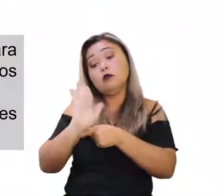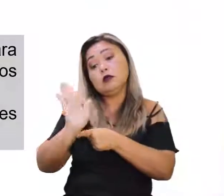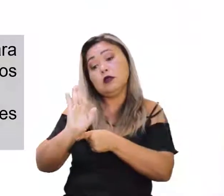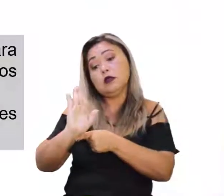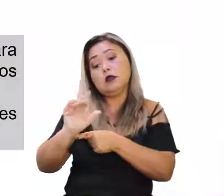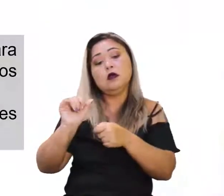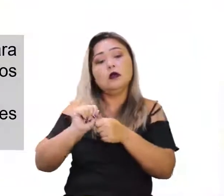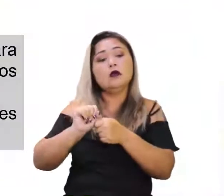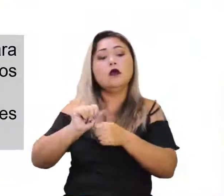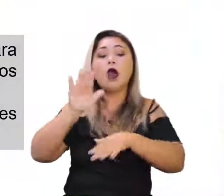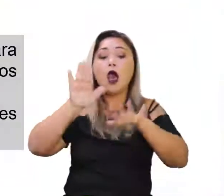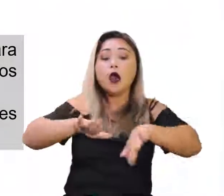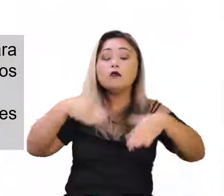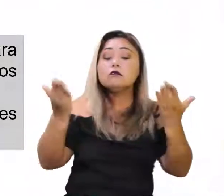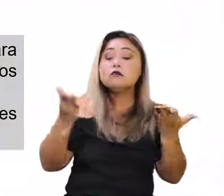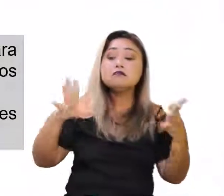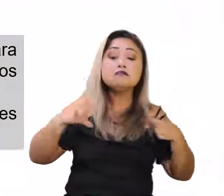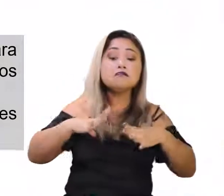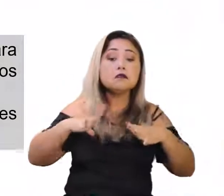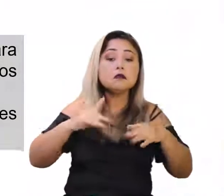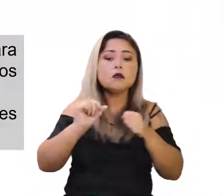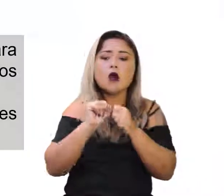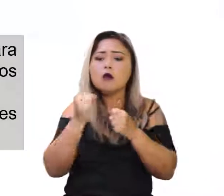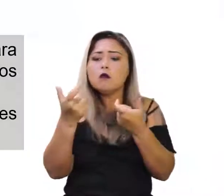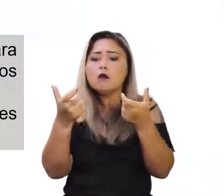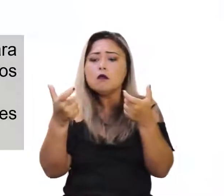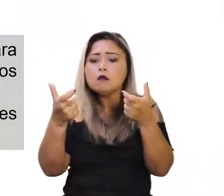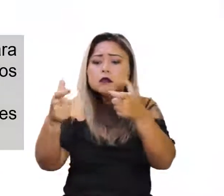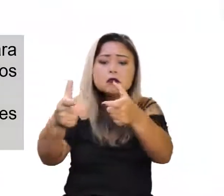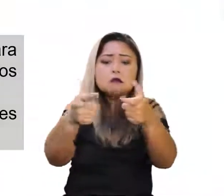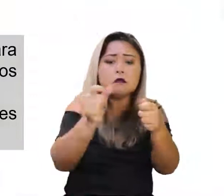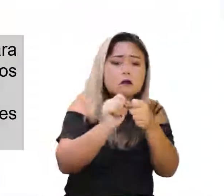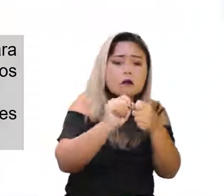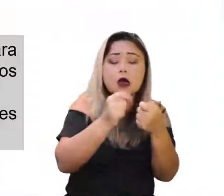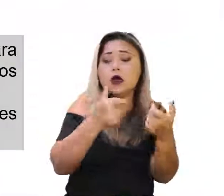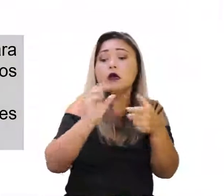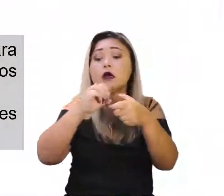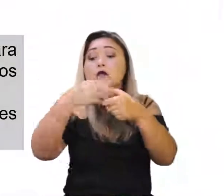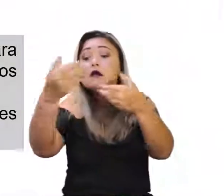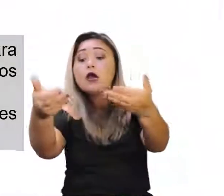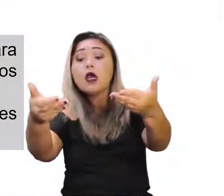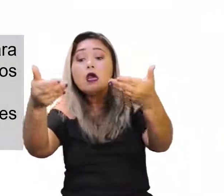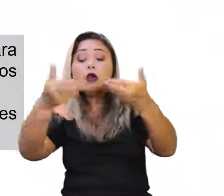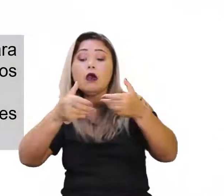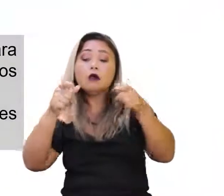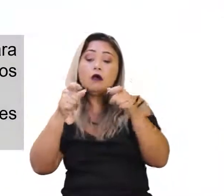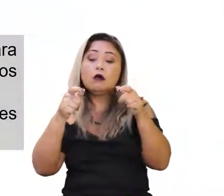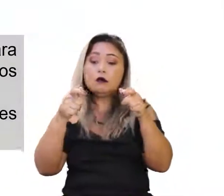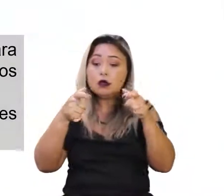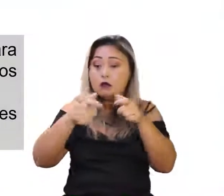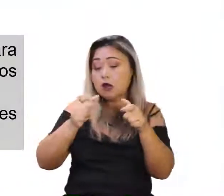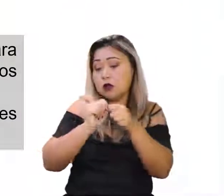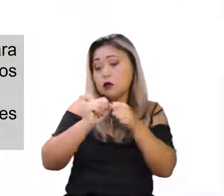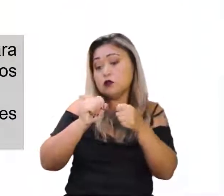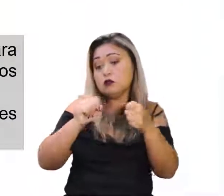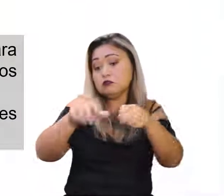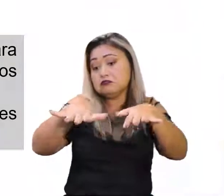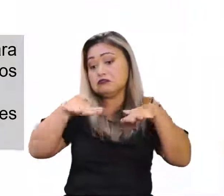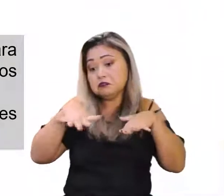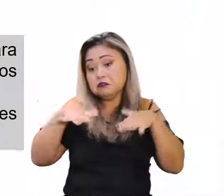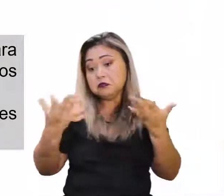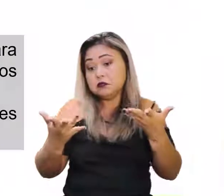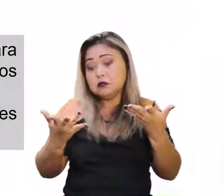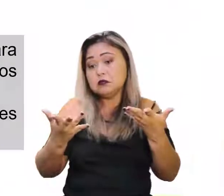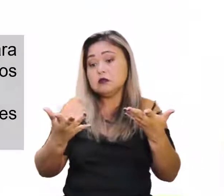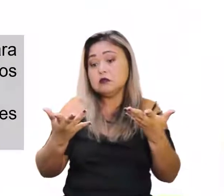Atualmente, poucas cidades possuem espaço para receber espetáculos de outras cidades produzidos para palcos.